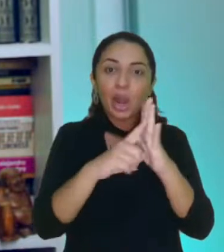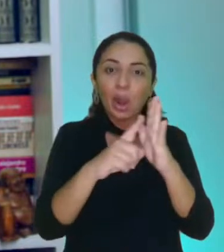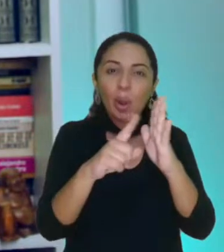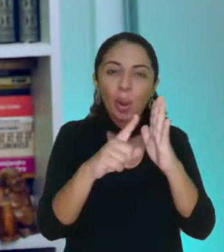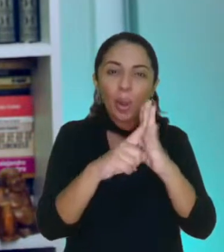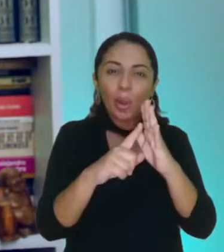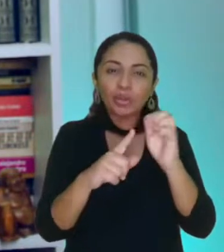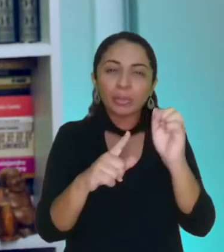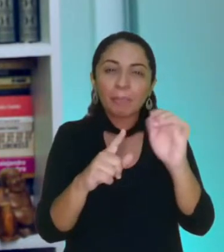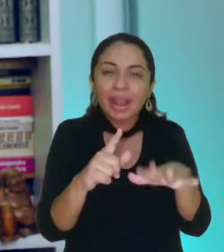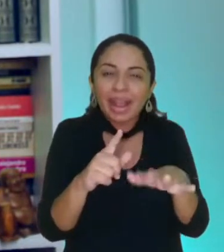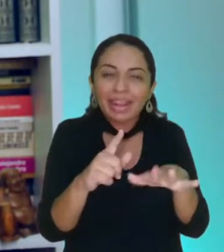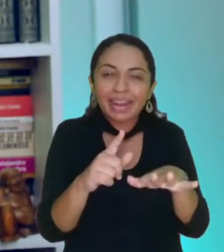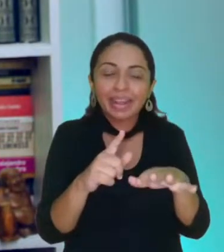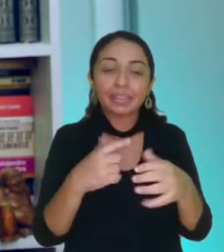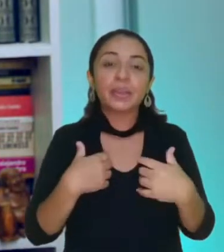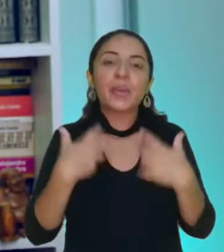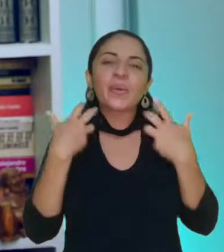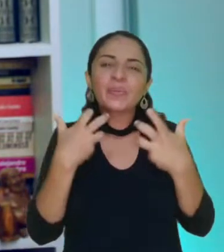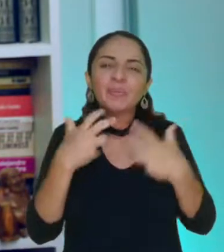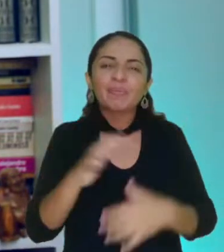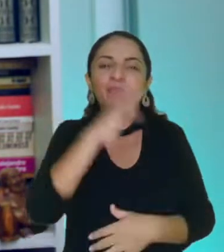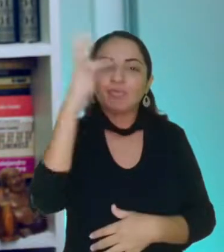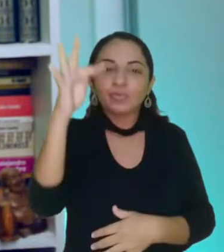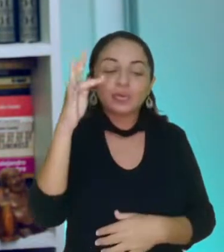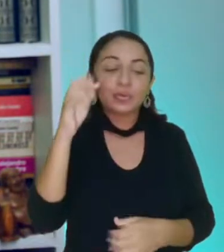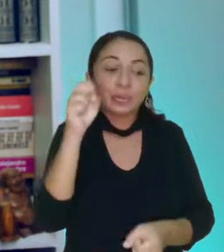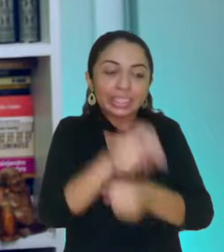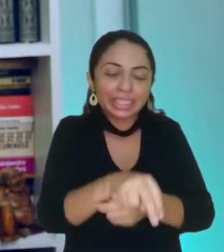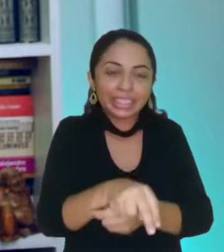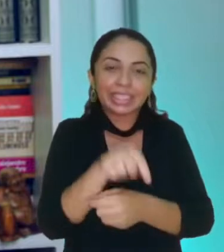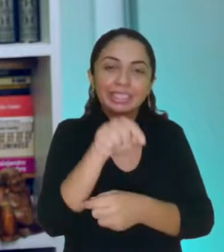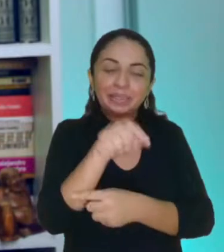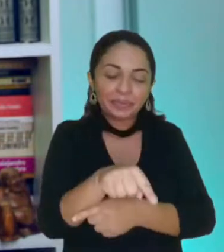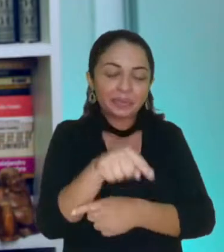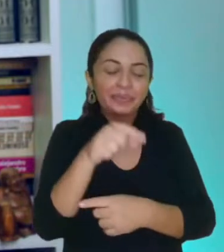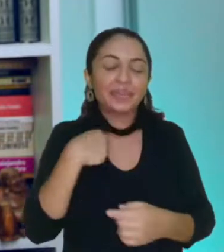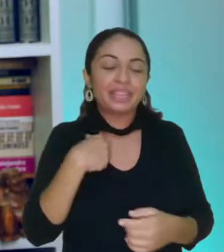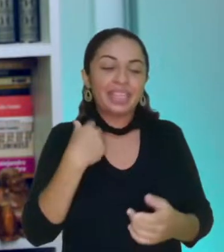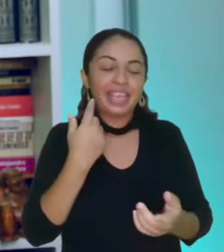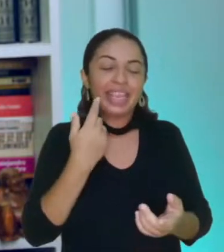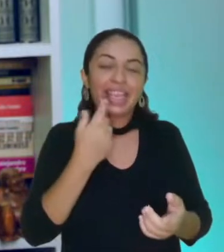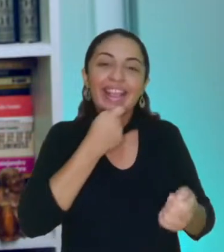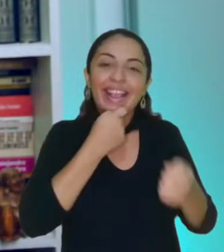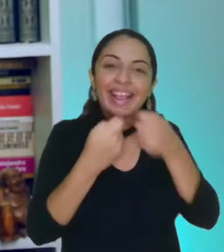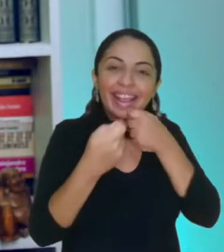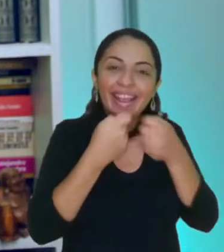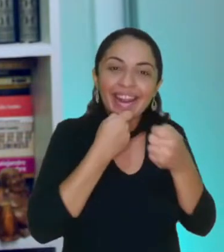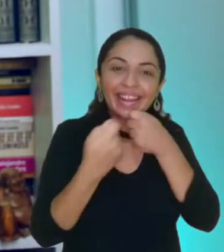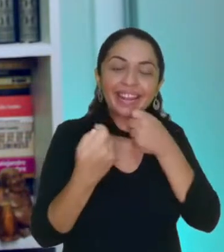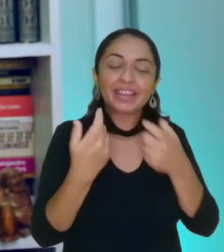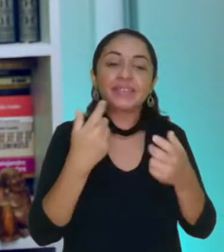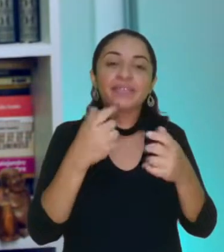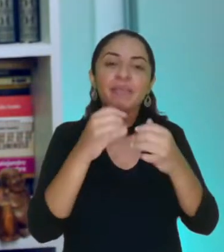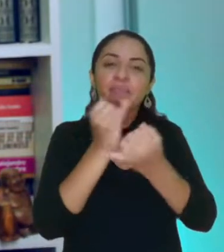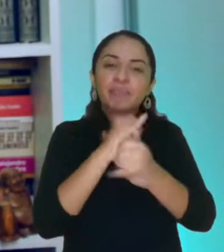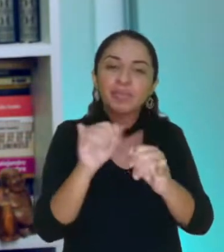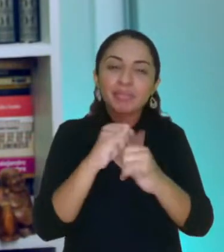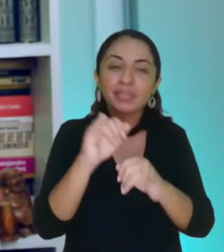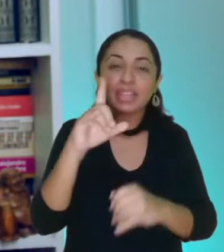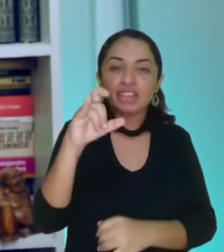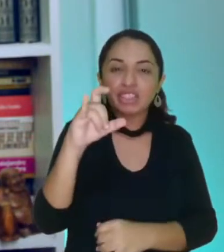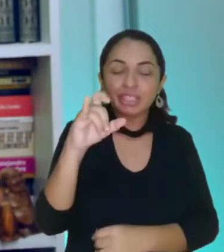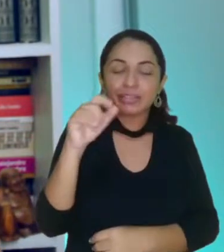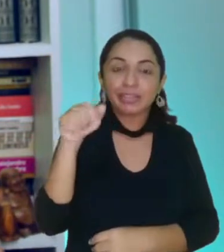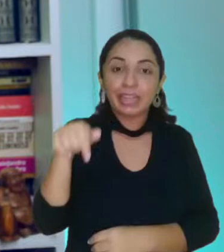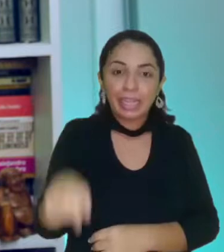dia eu gostaria muito de gravar uma série lá, um episódio da série Livreiros do Brasil com eles. Eles fazem um trabalho de divulgação muito legal no Instagram,